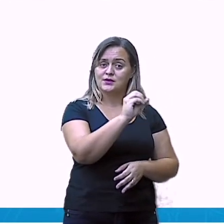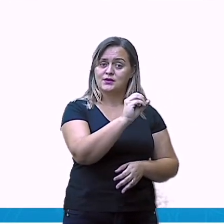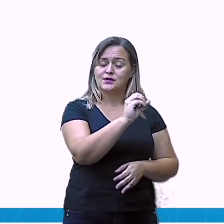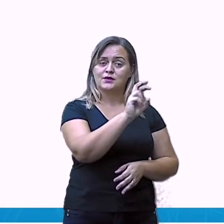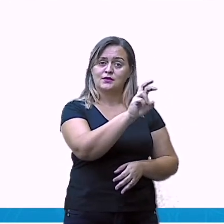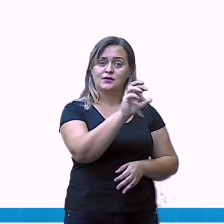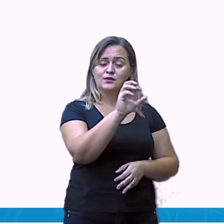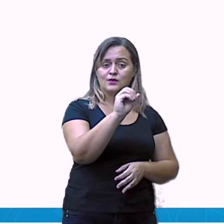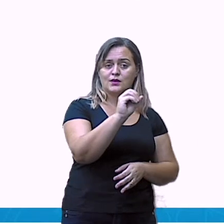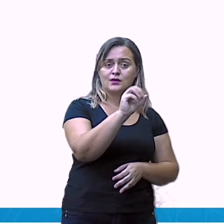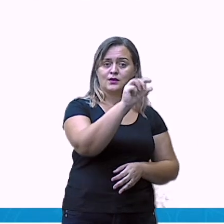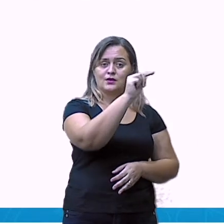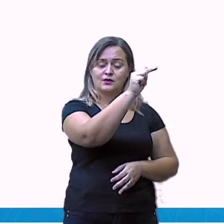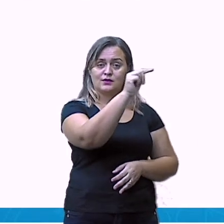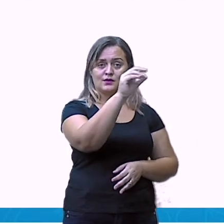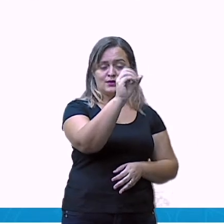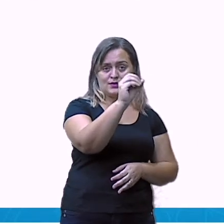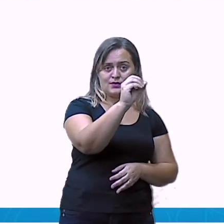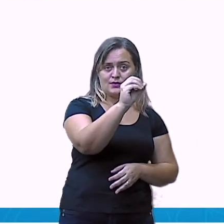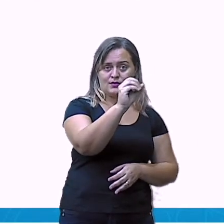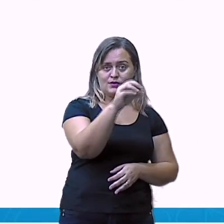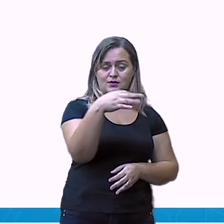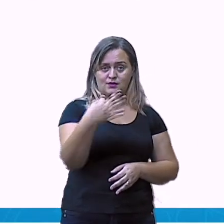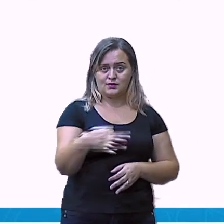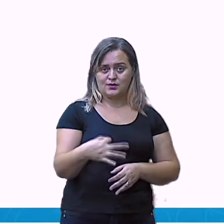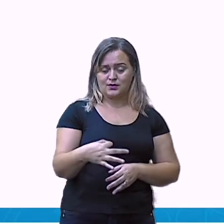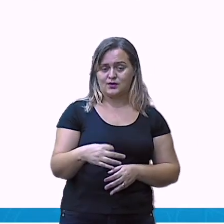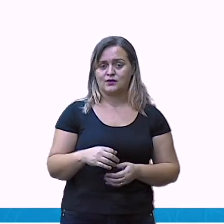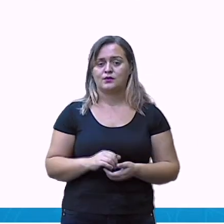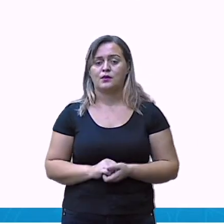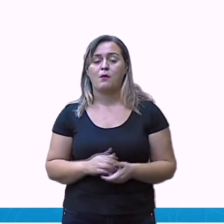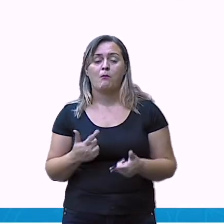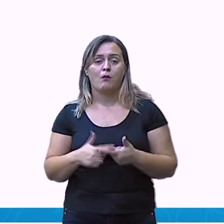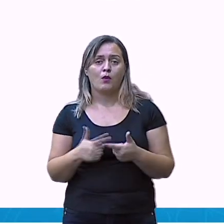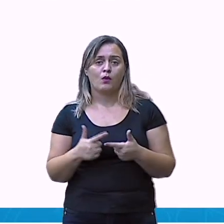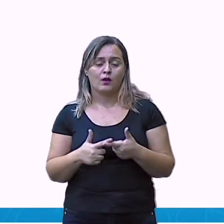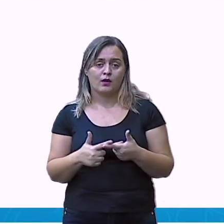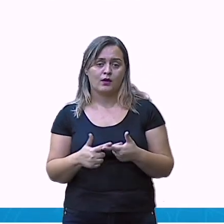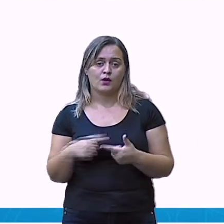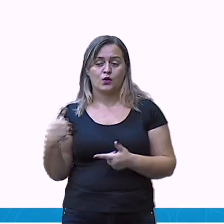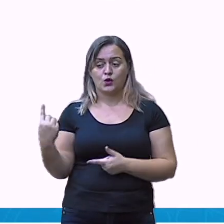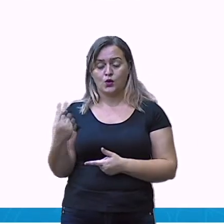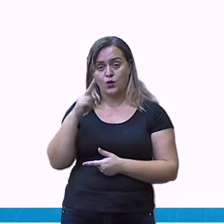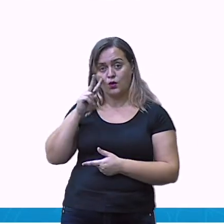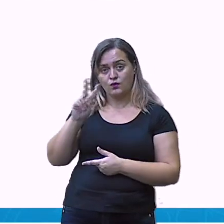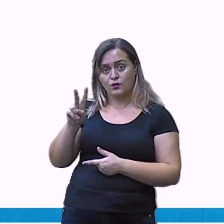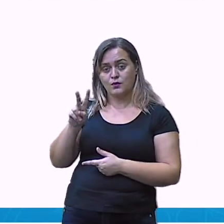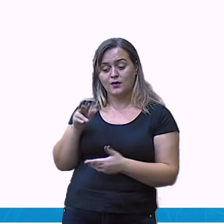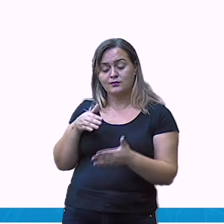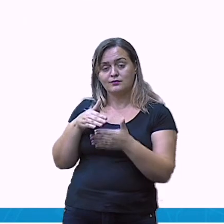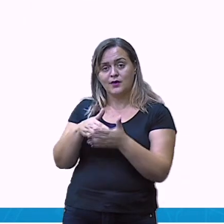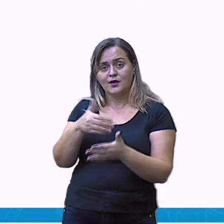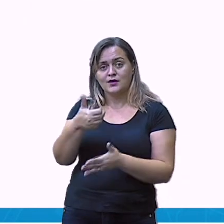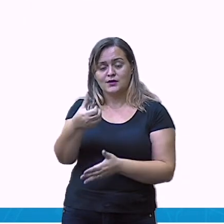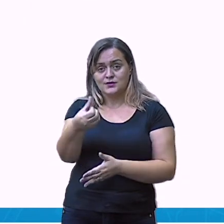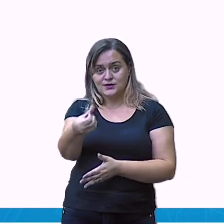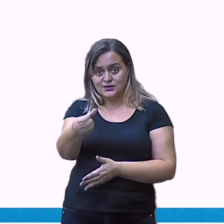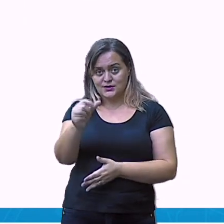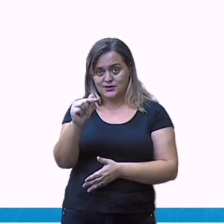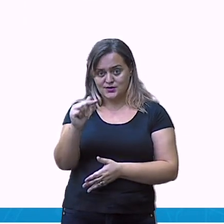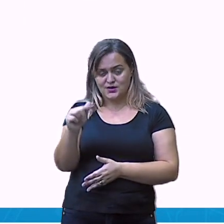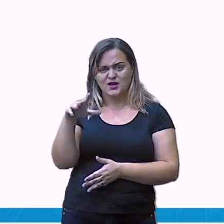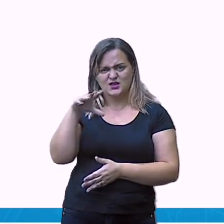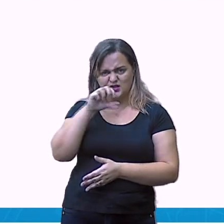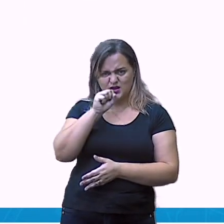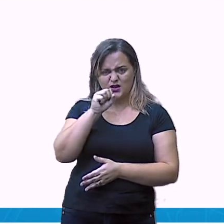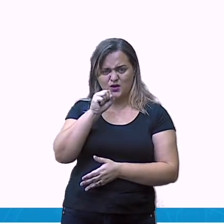não vou colocar mais, vamos só até o 70, pois não vai passar de 70 votos, certo? Começando então aqui